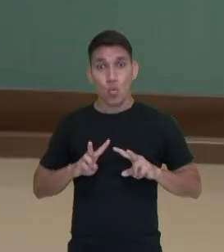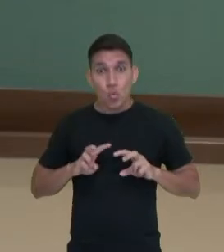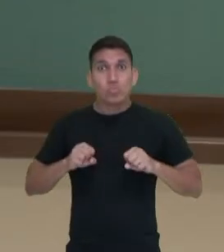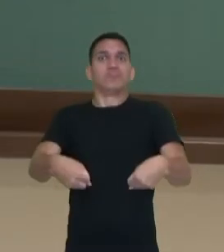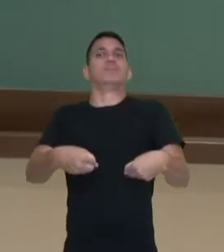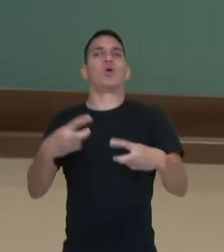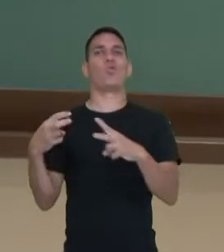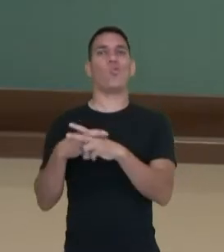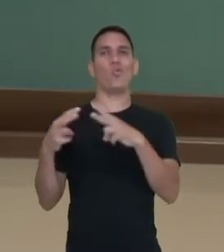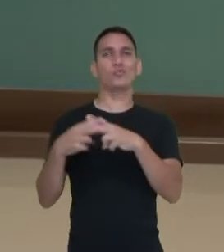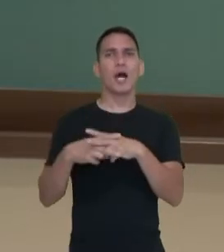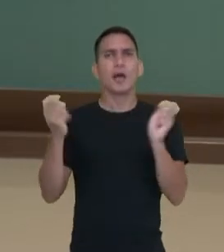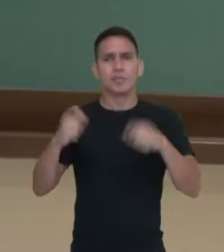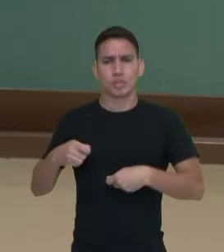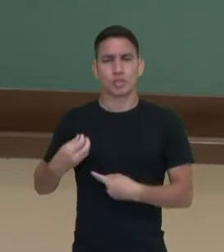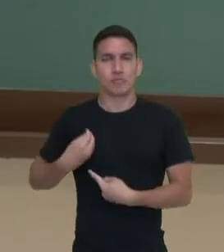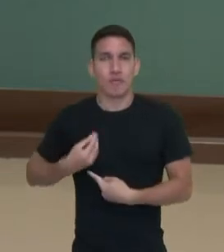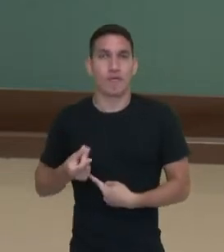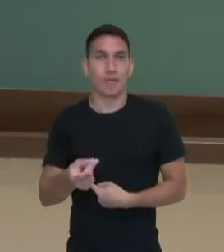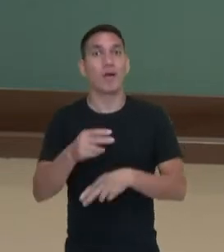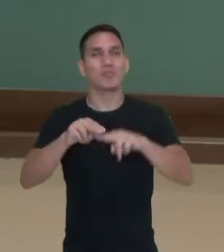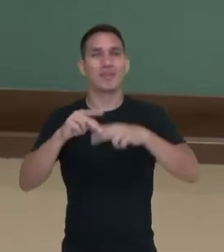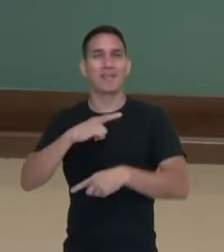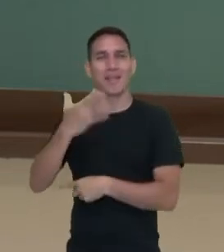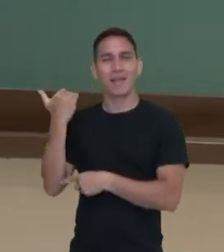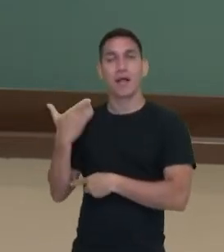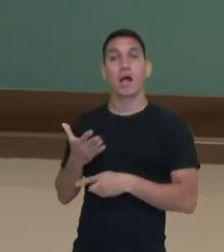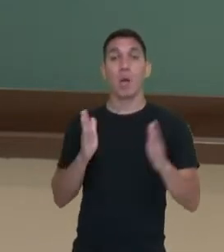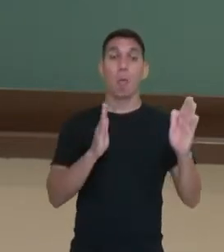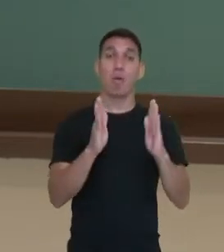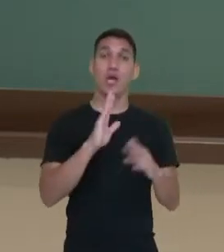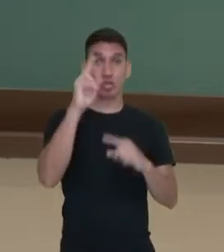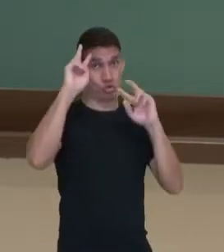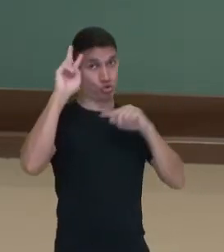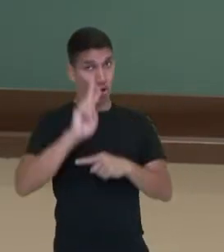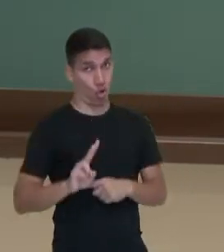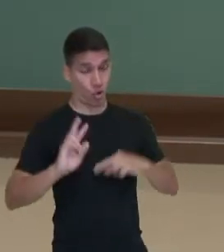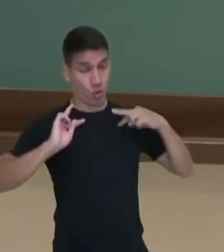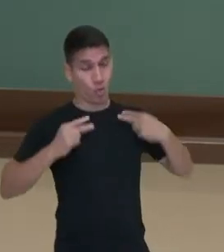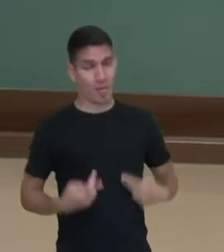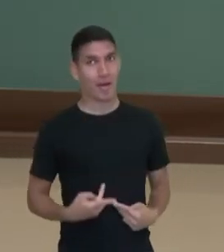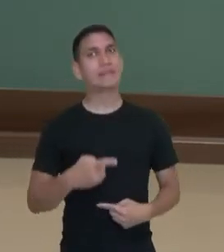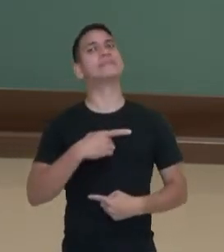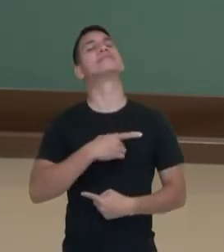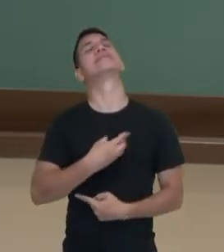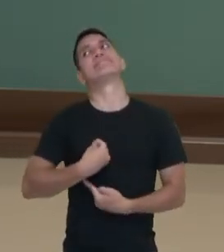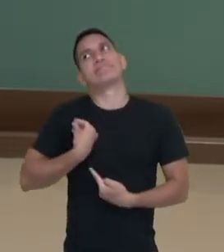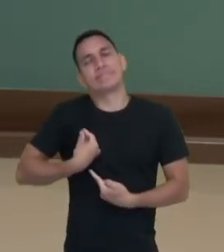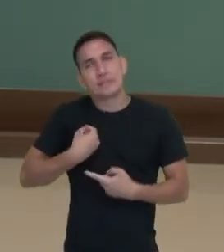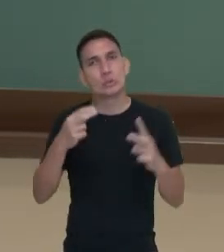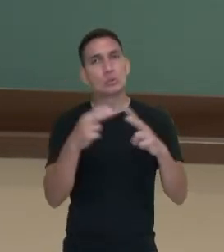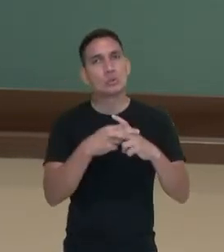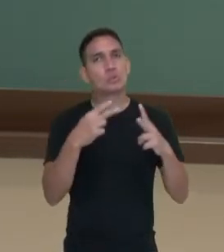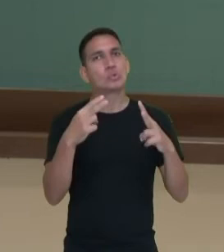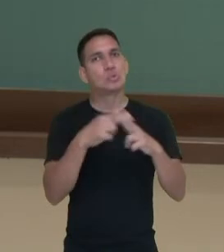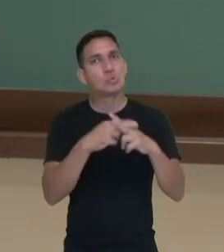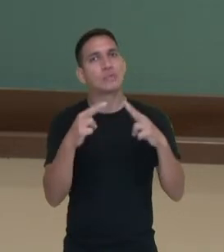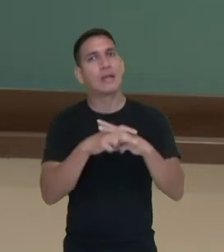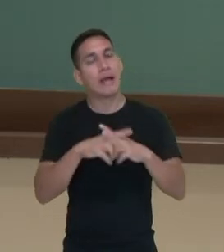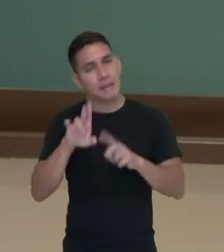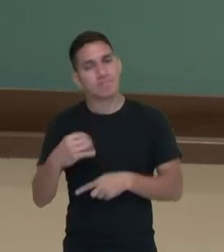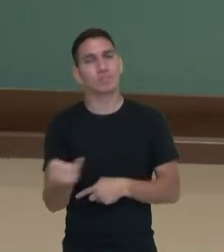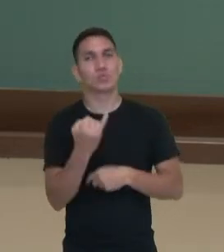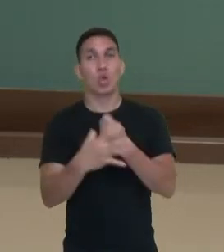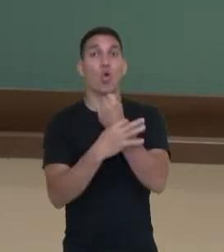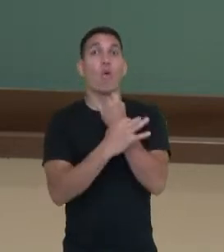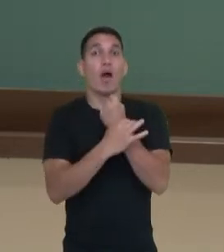um período da nossa história, saber lutar era essencial para garantir a sua sobrevivência e daquelas pessoas